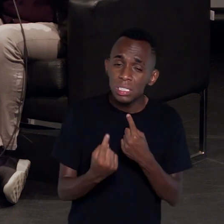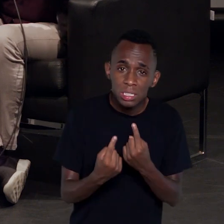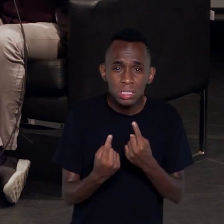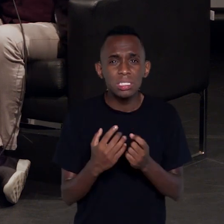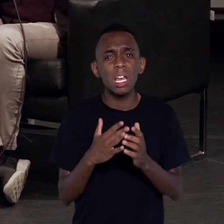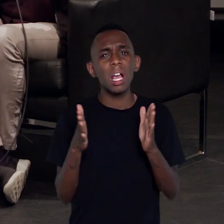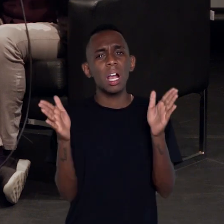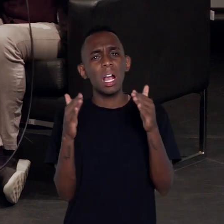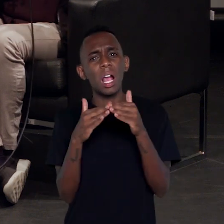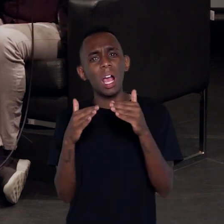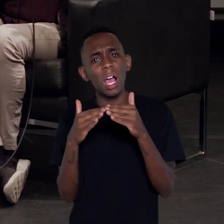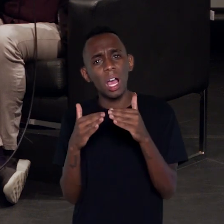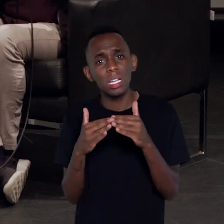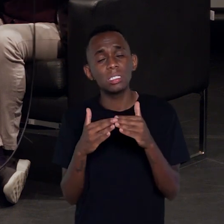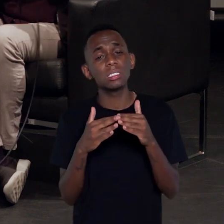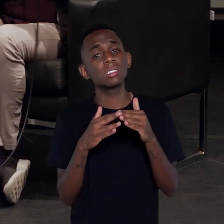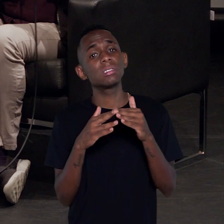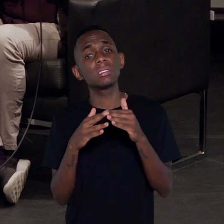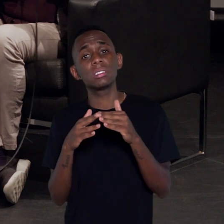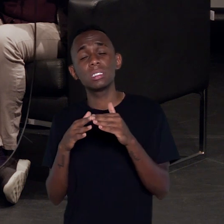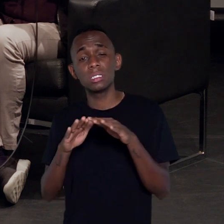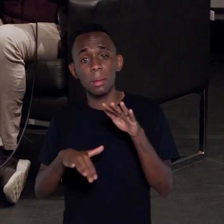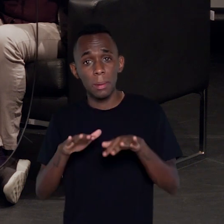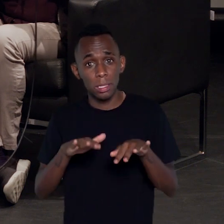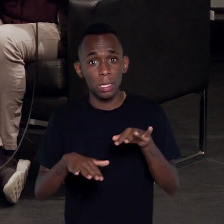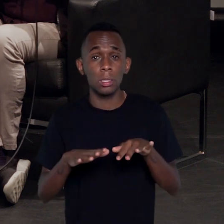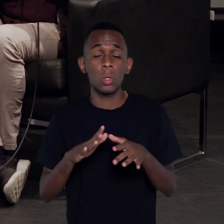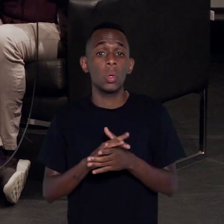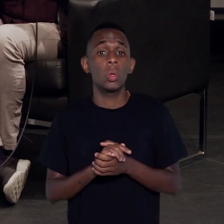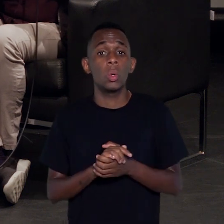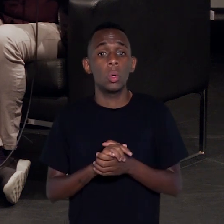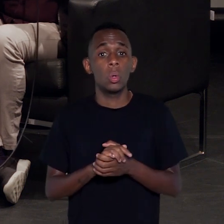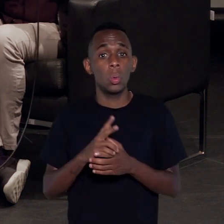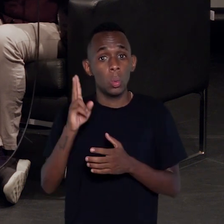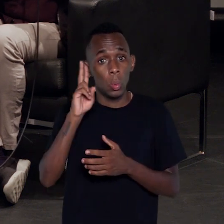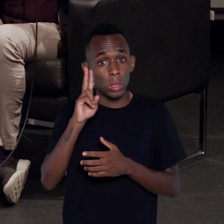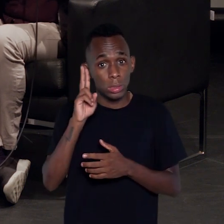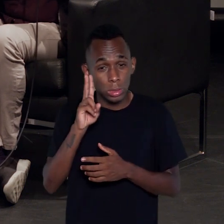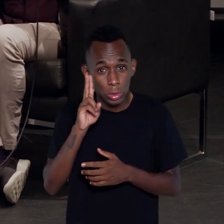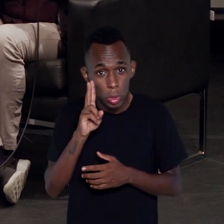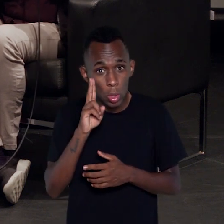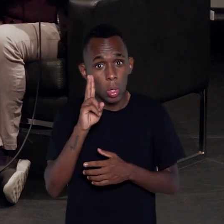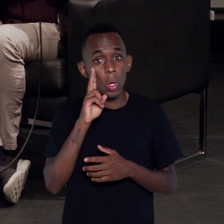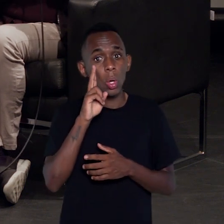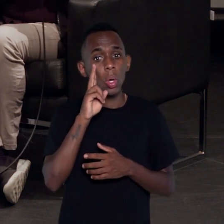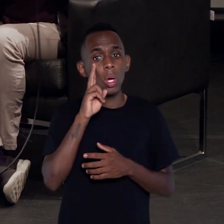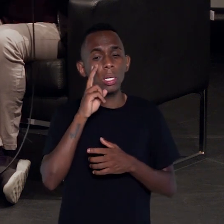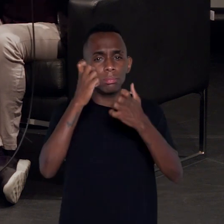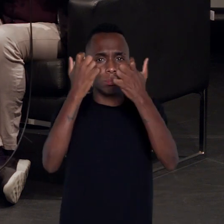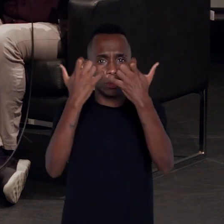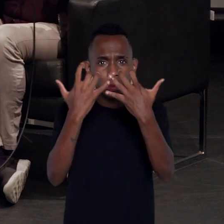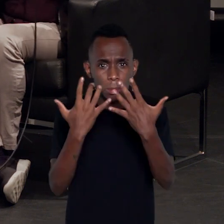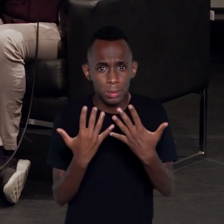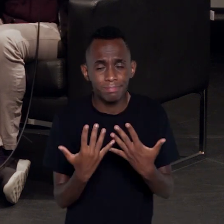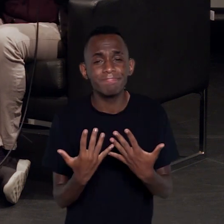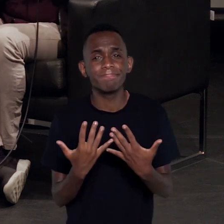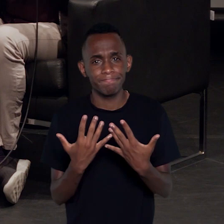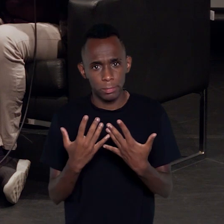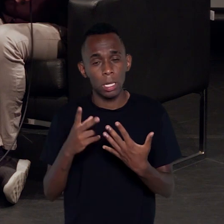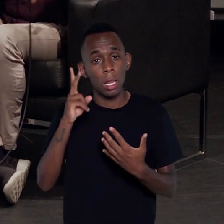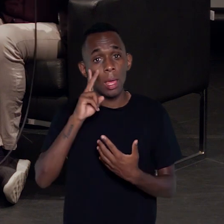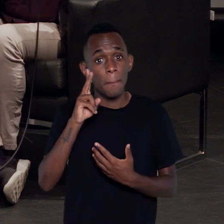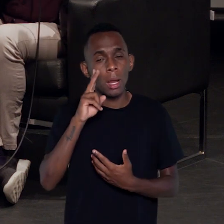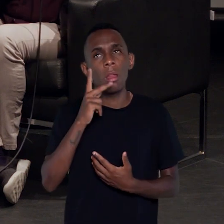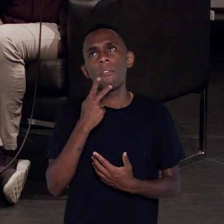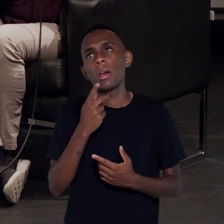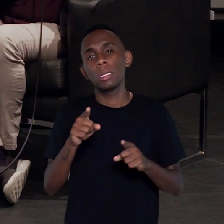Era aquela casa que, de alguma maneira, a história da família, a história da casa, né, que permeia toda aquela narrativa, estava ali, eu lembrando